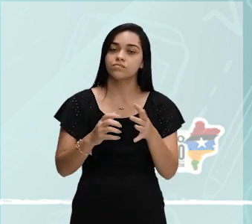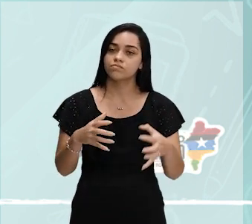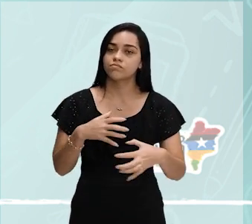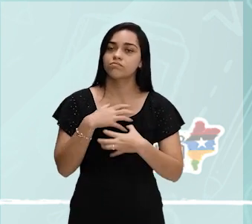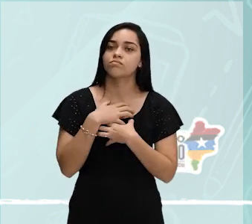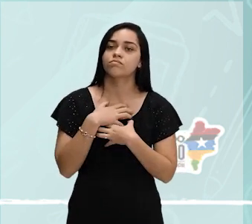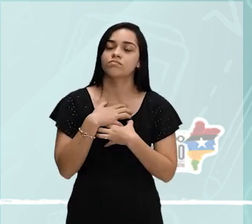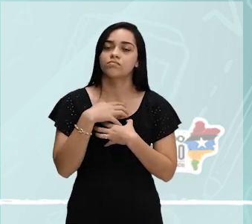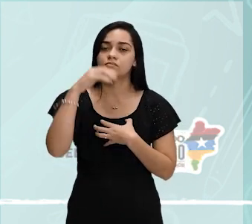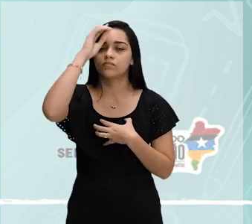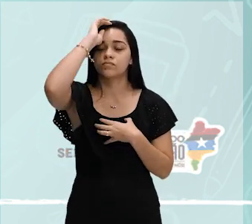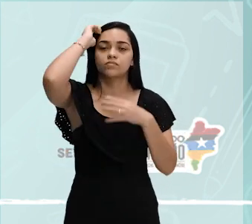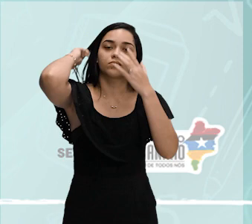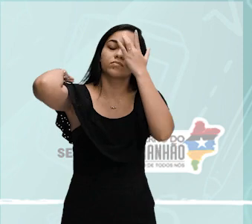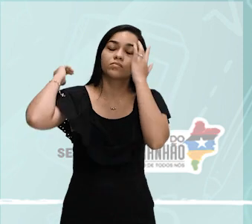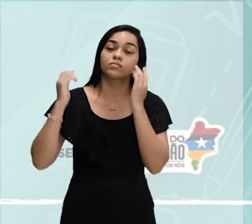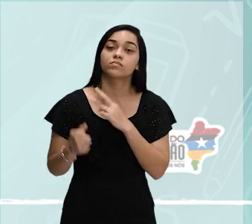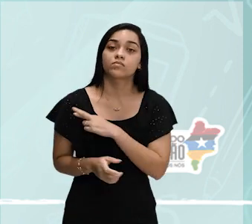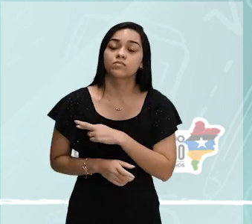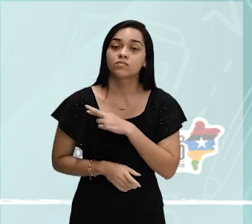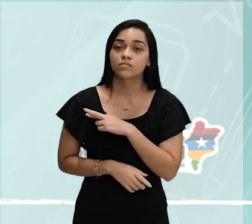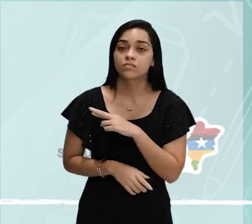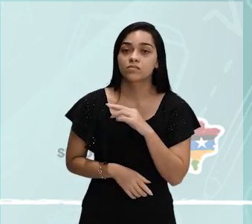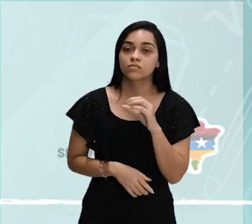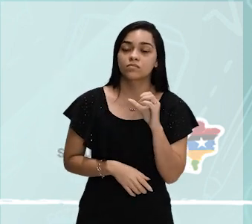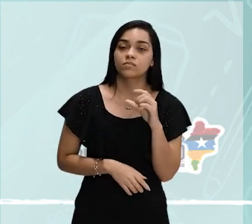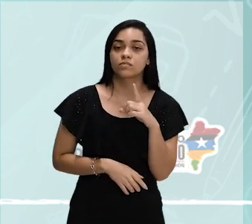o romântico é subjetivista,